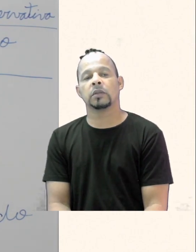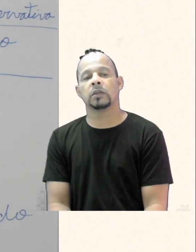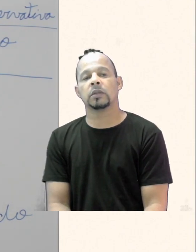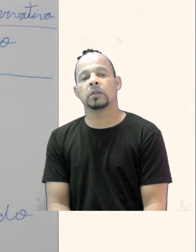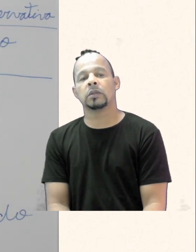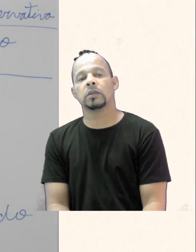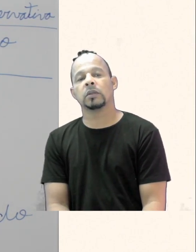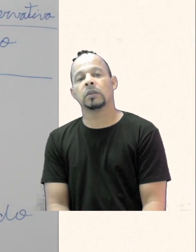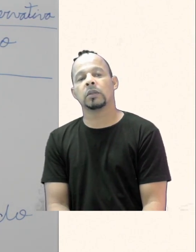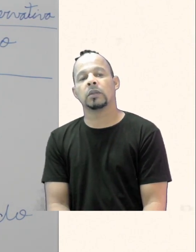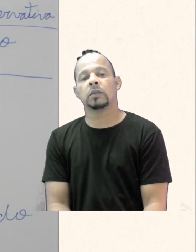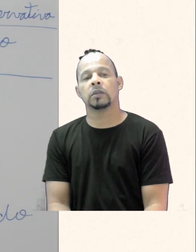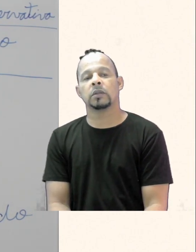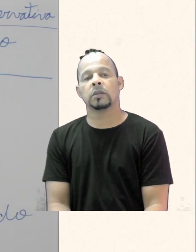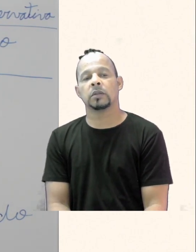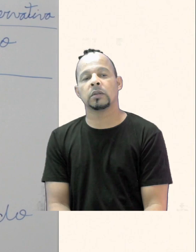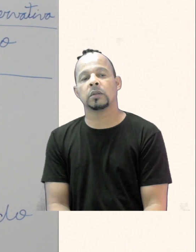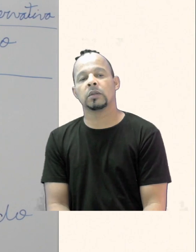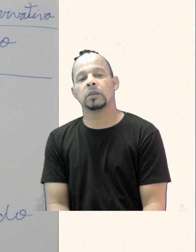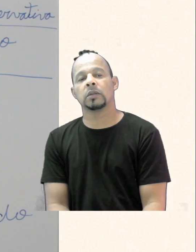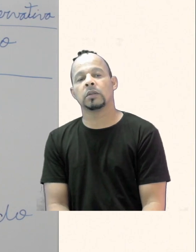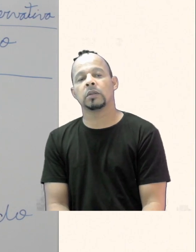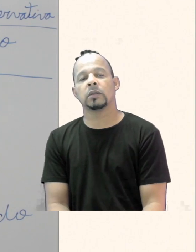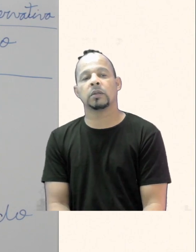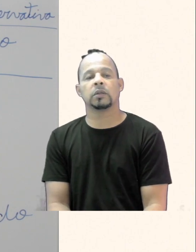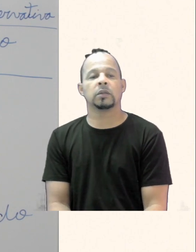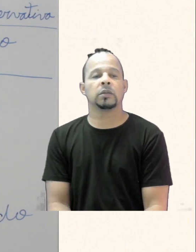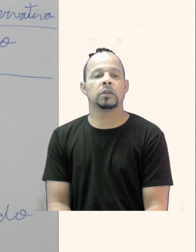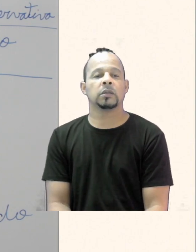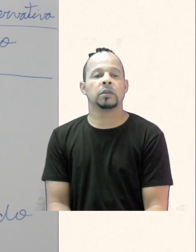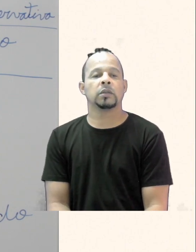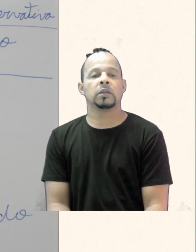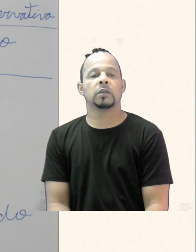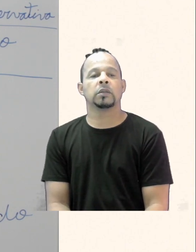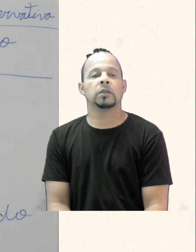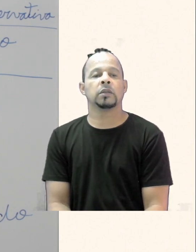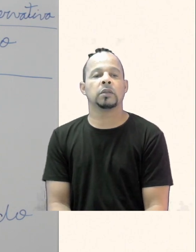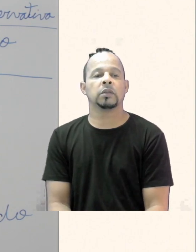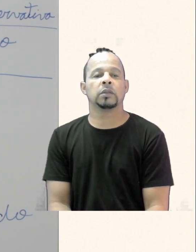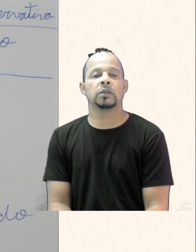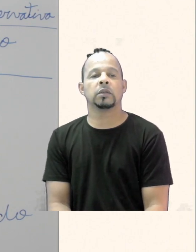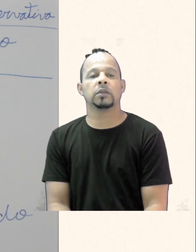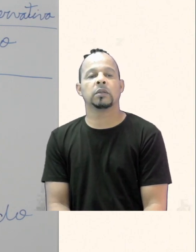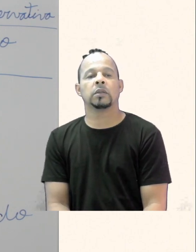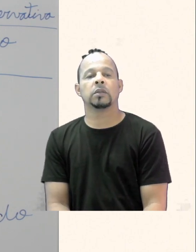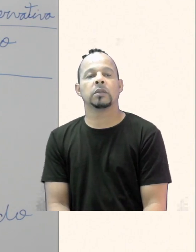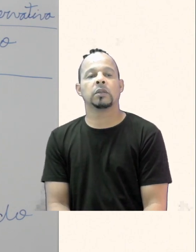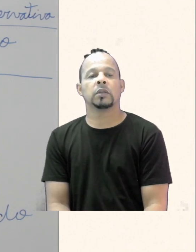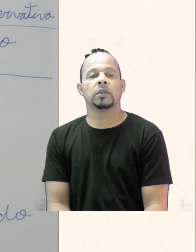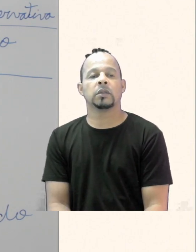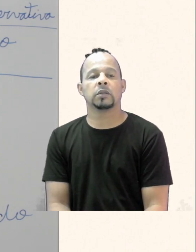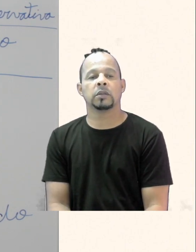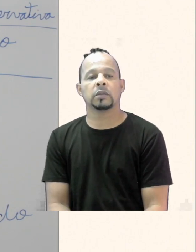gente? Ó, tá vendo aqui, ó? Vou apagar aqui, ó, né? Tá vendo? né?